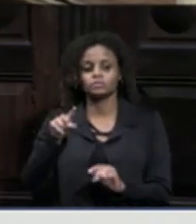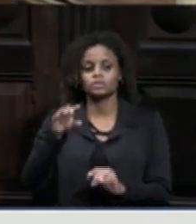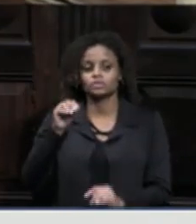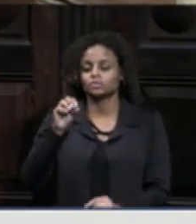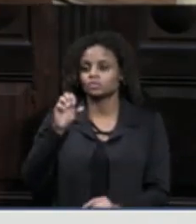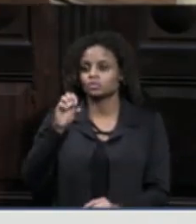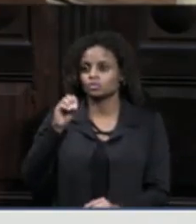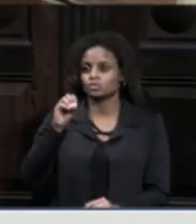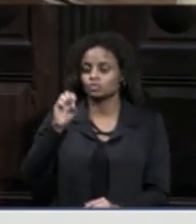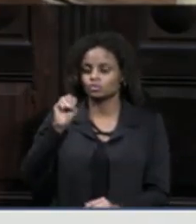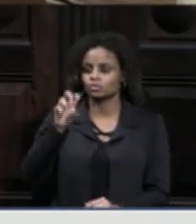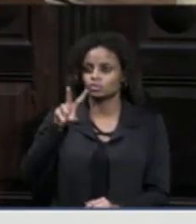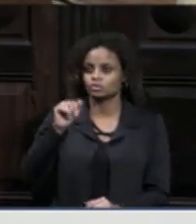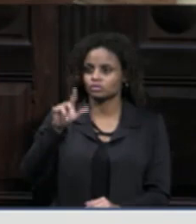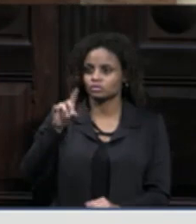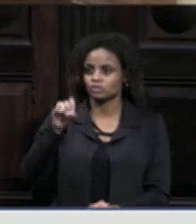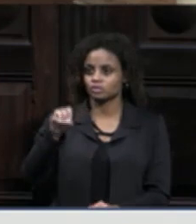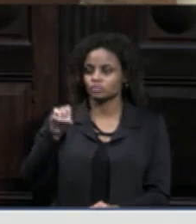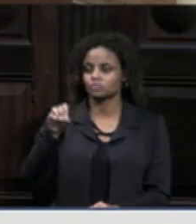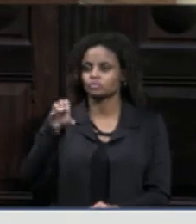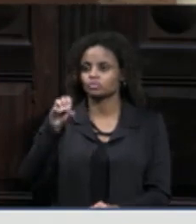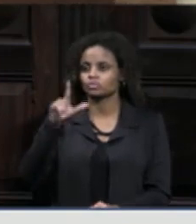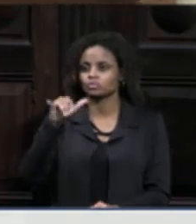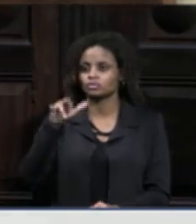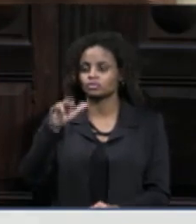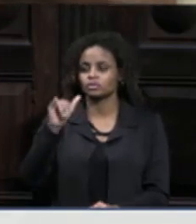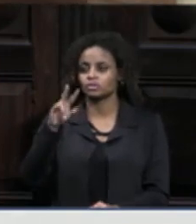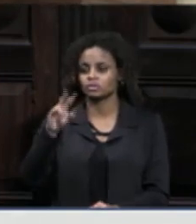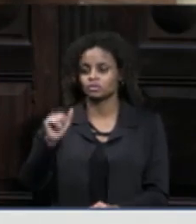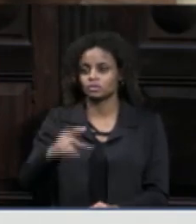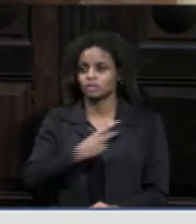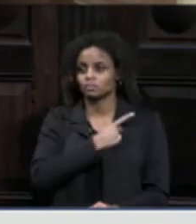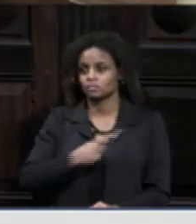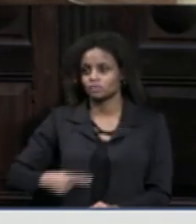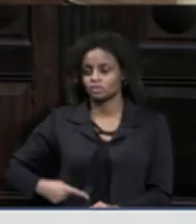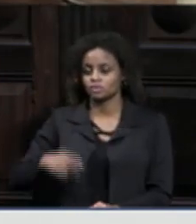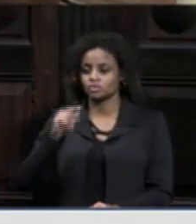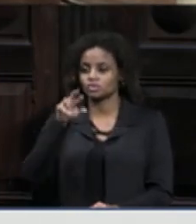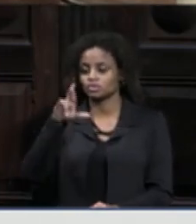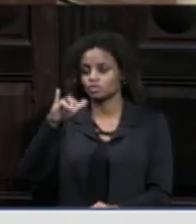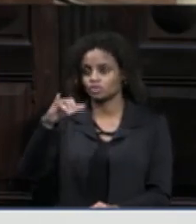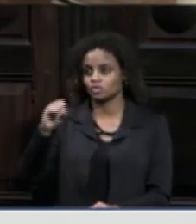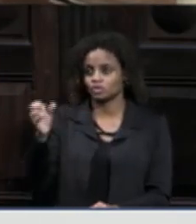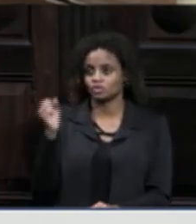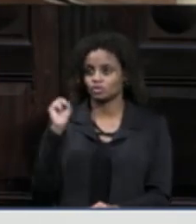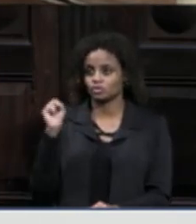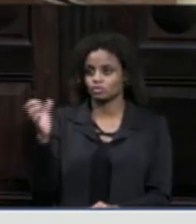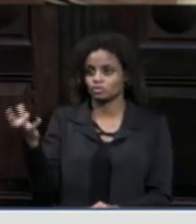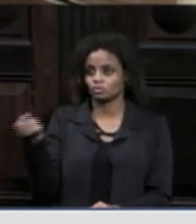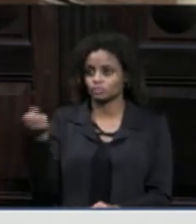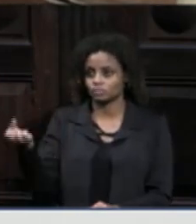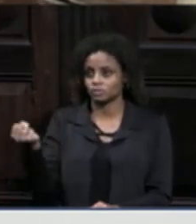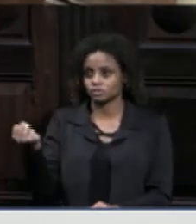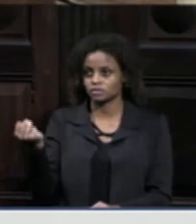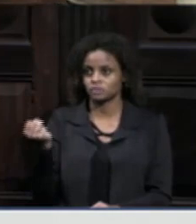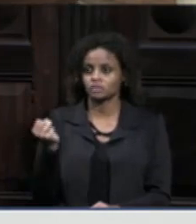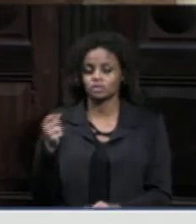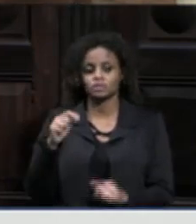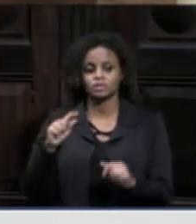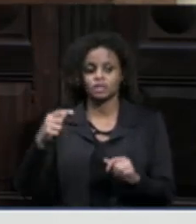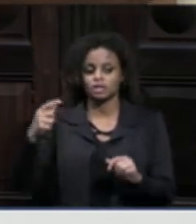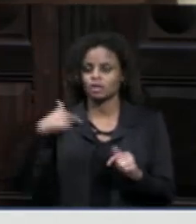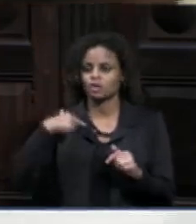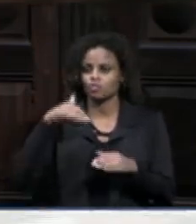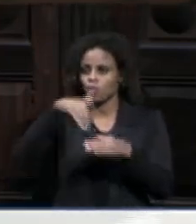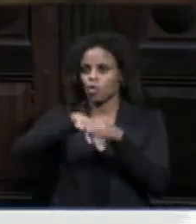do Estado, presidente do Rio Previdência de 2010 a 2016, portanto, eu prefiro me abster por conta da crise que o